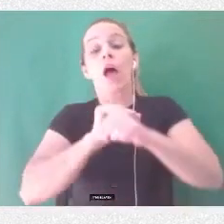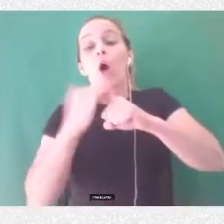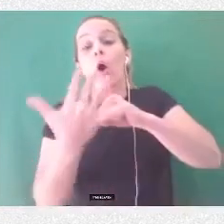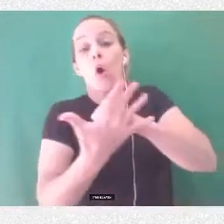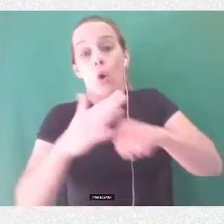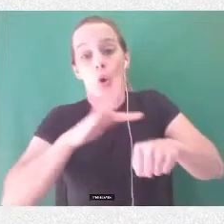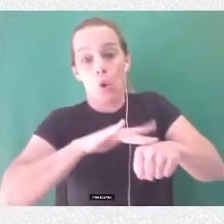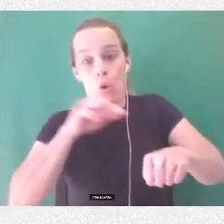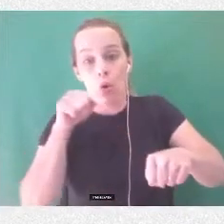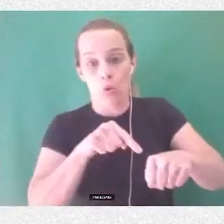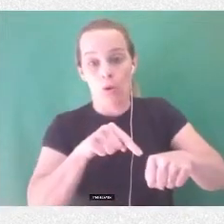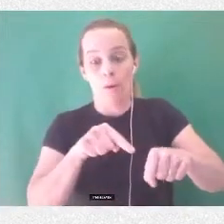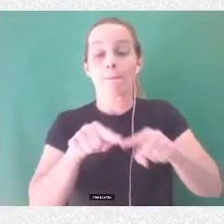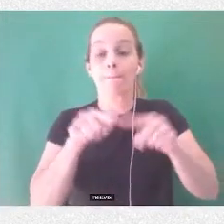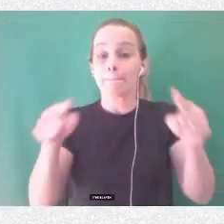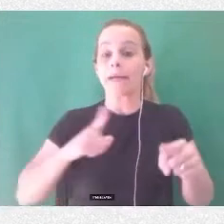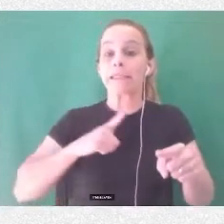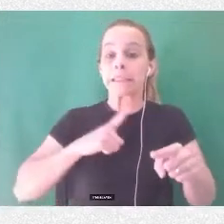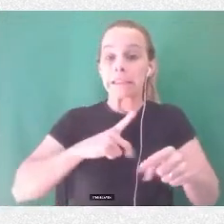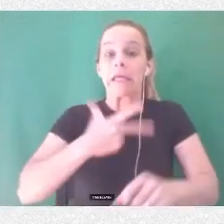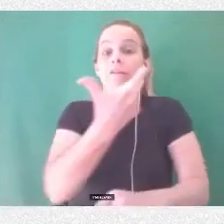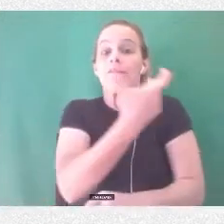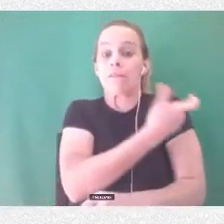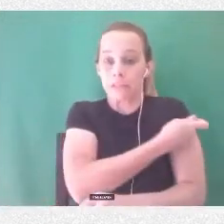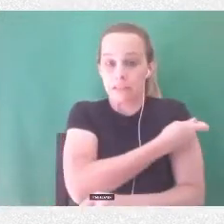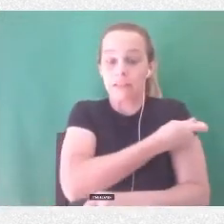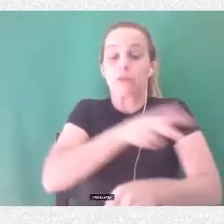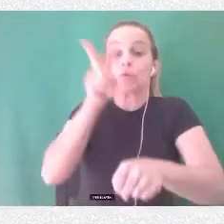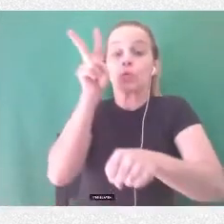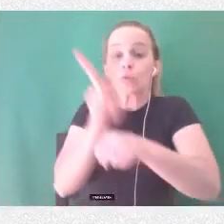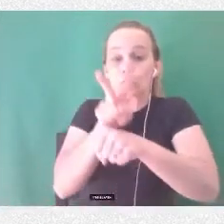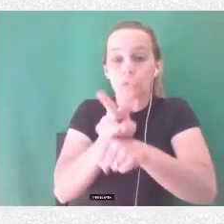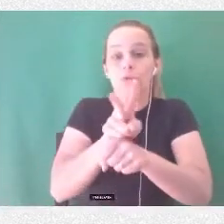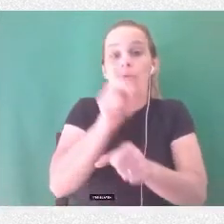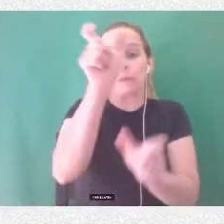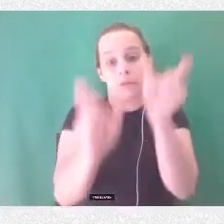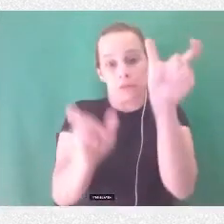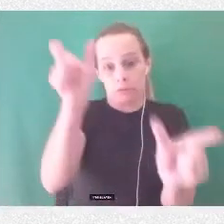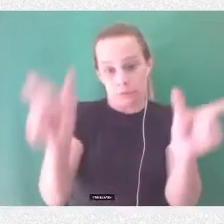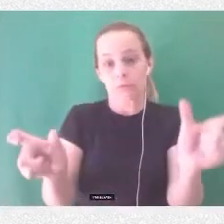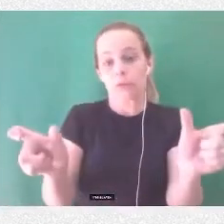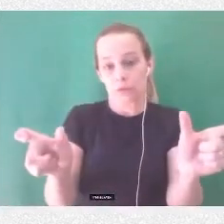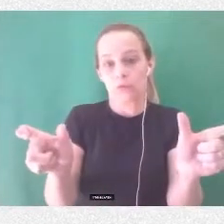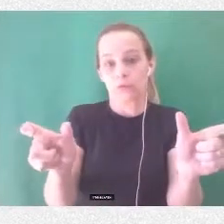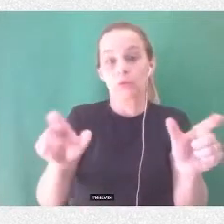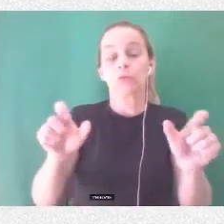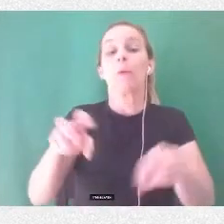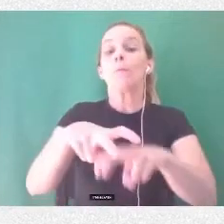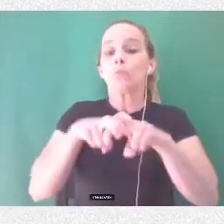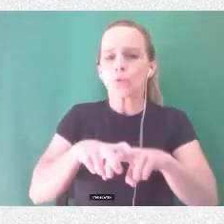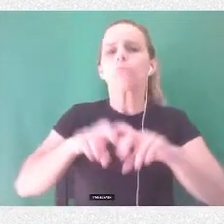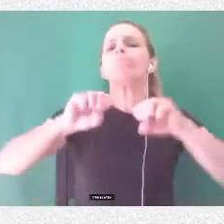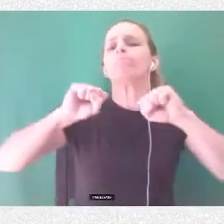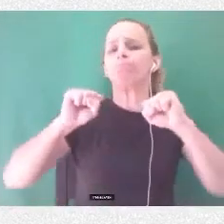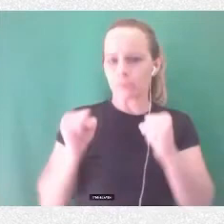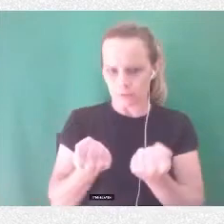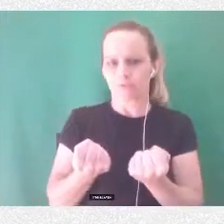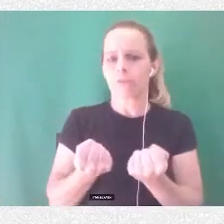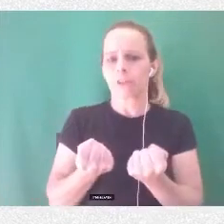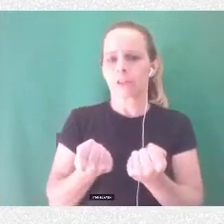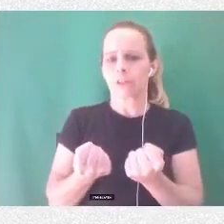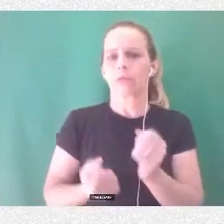estamos falando de vacinas e da proteção às pessoas. Por isso, defendemos que a